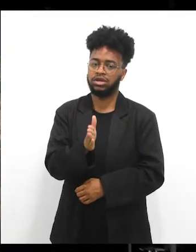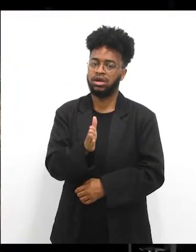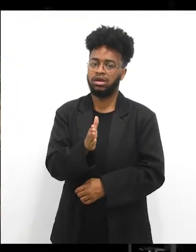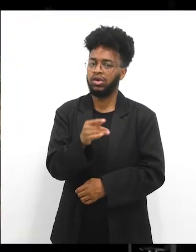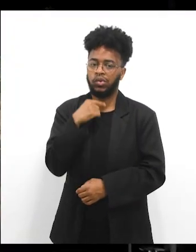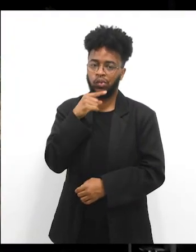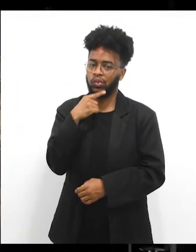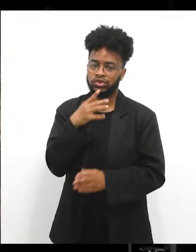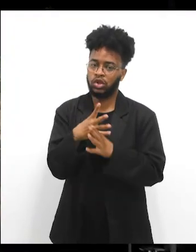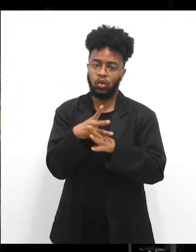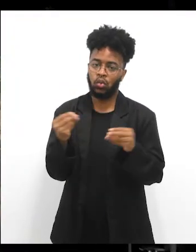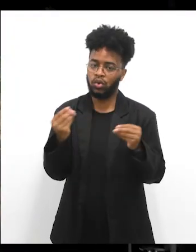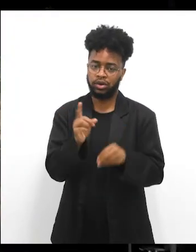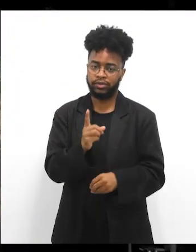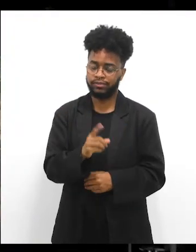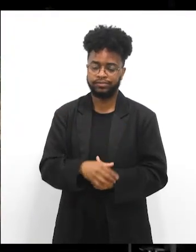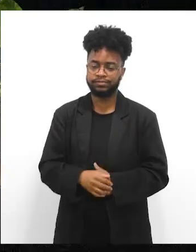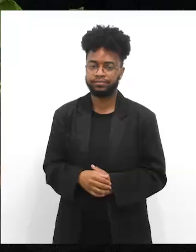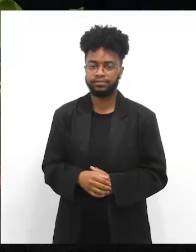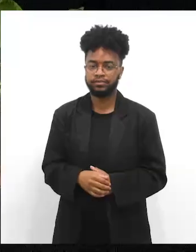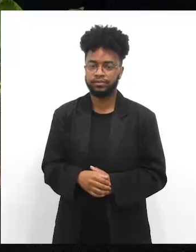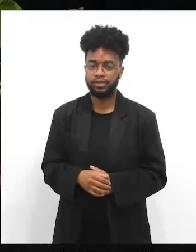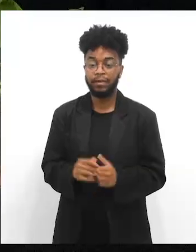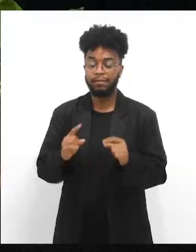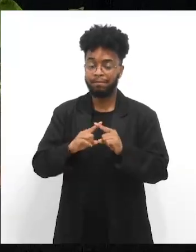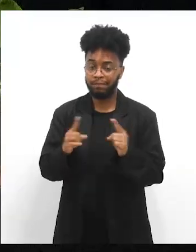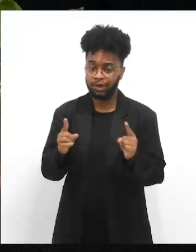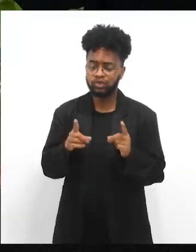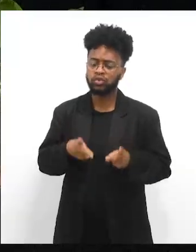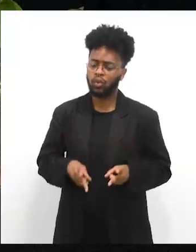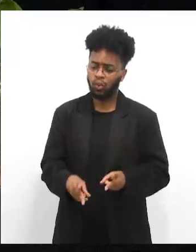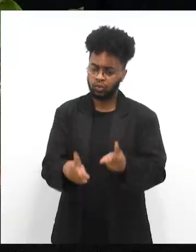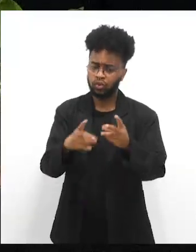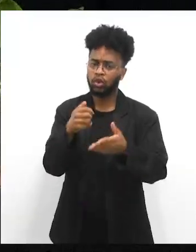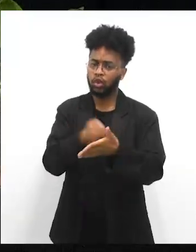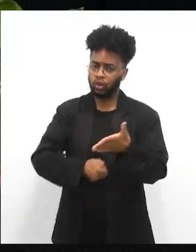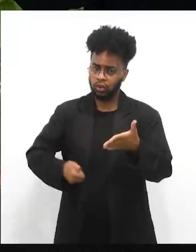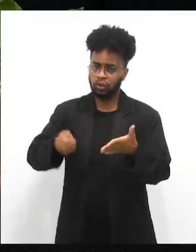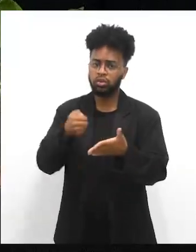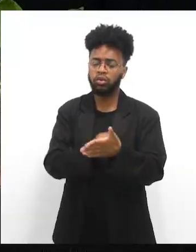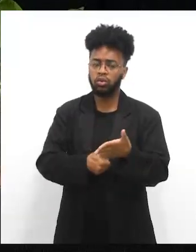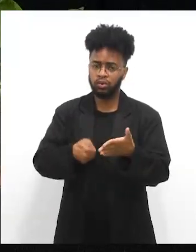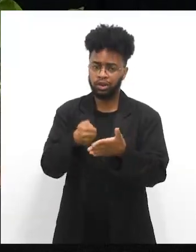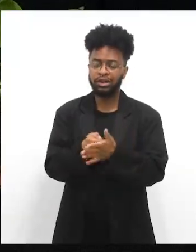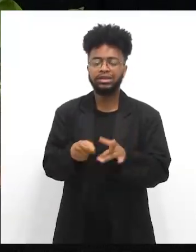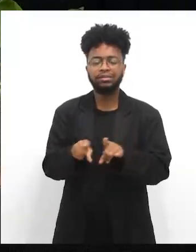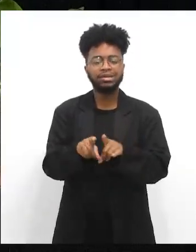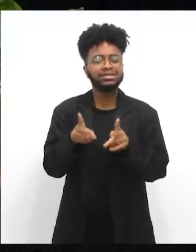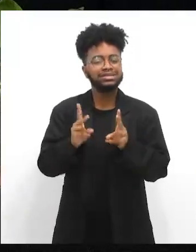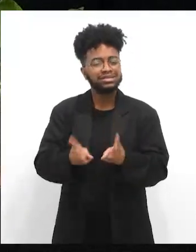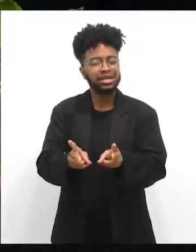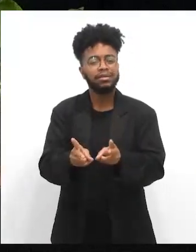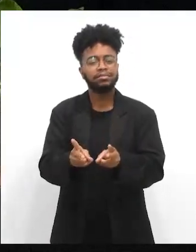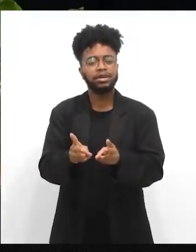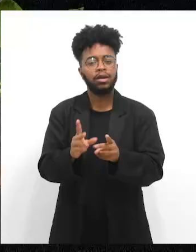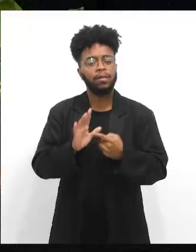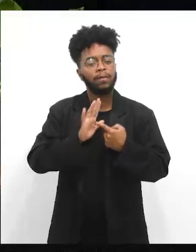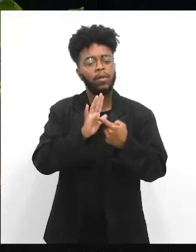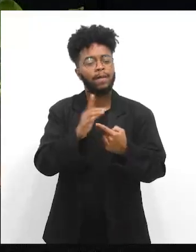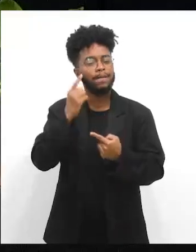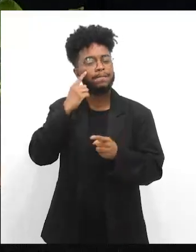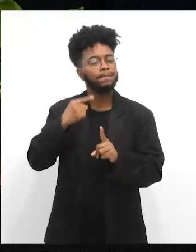sabia que não teria cura. Mesmo assim, ela lutou e sempre